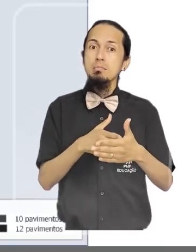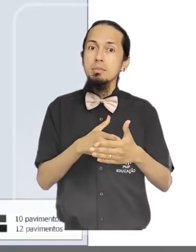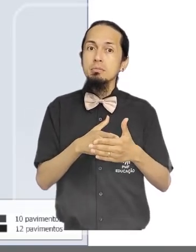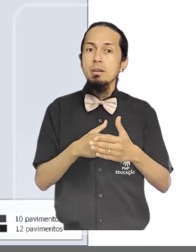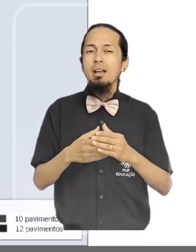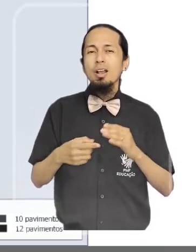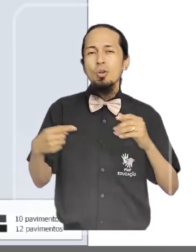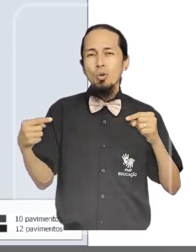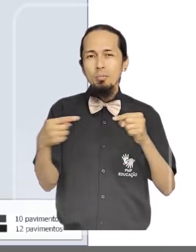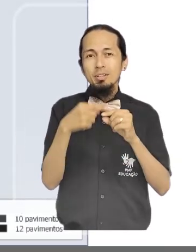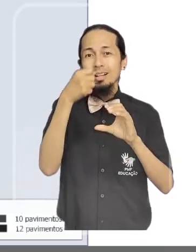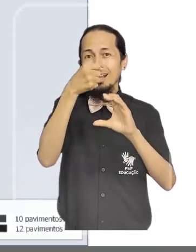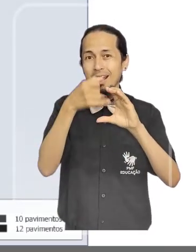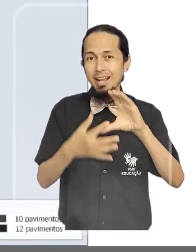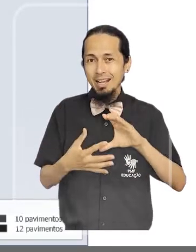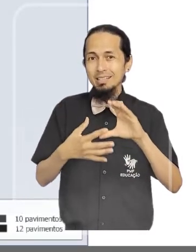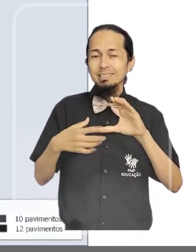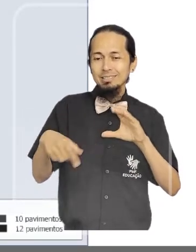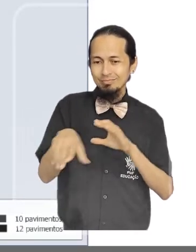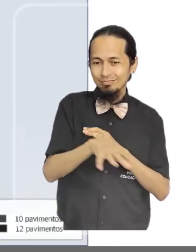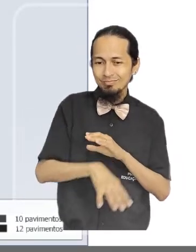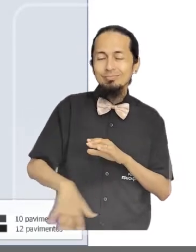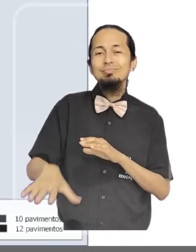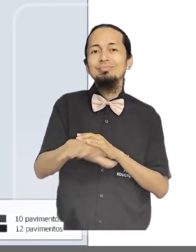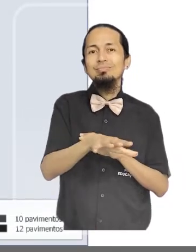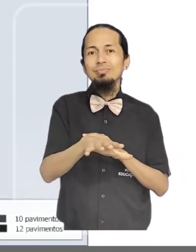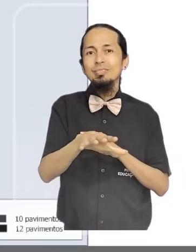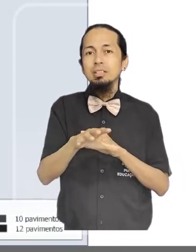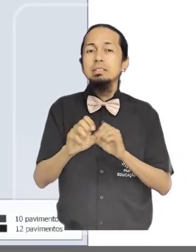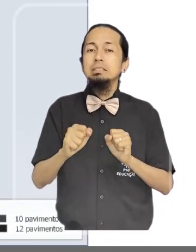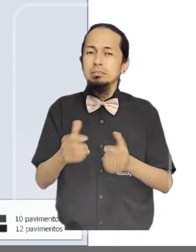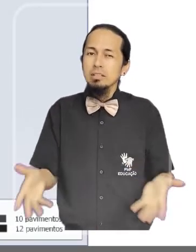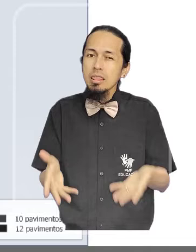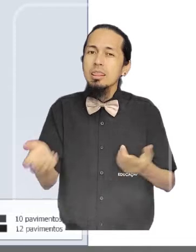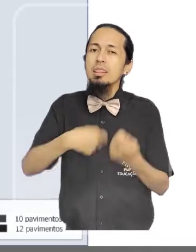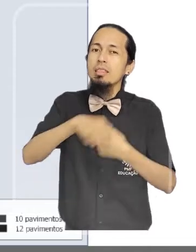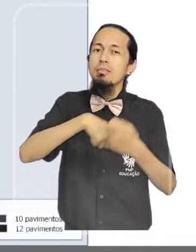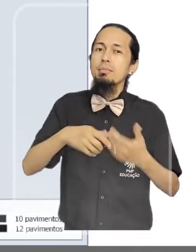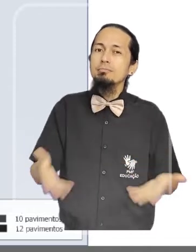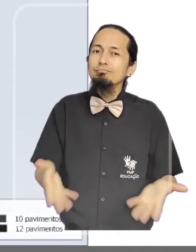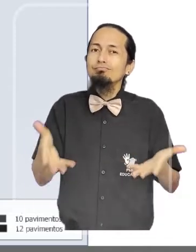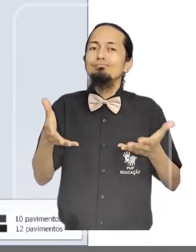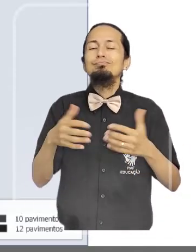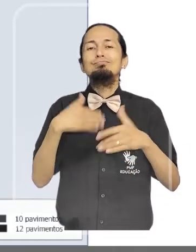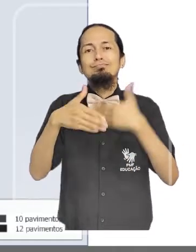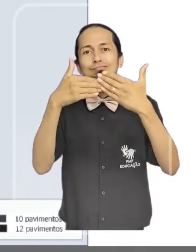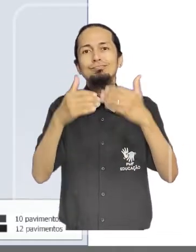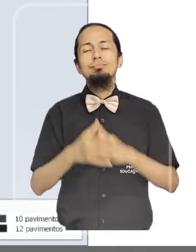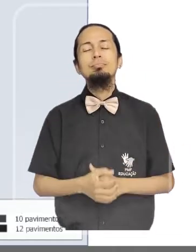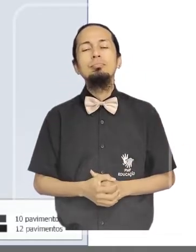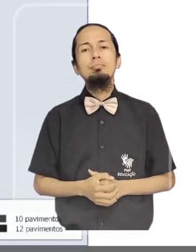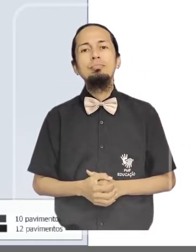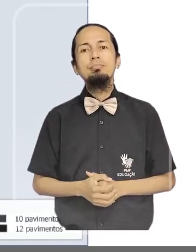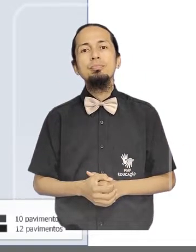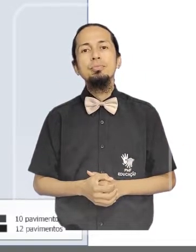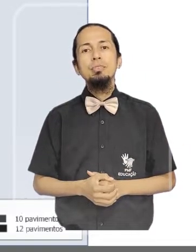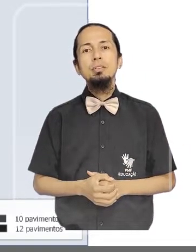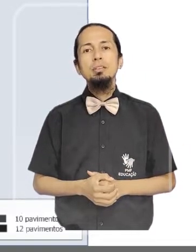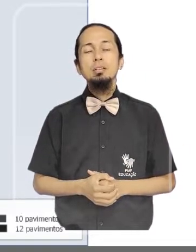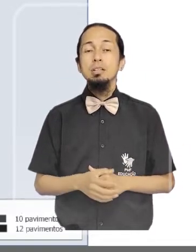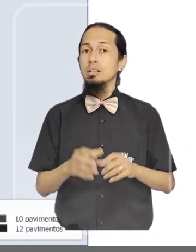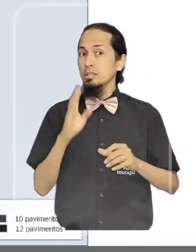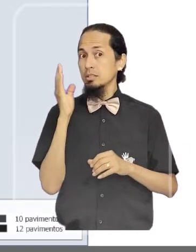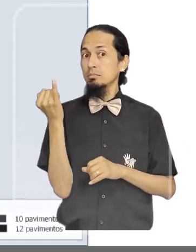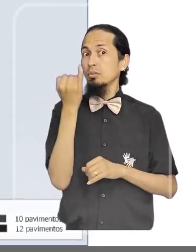pavimento no limite máximo do seu zoneamento mediante outorga de desenvolvimento econômico. É importante